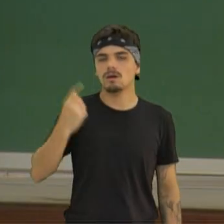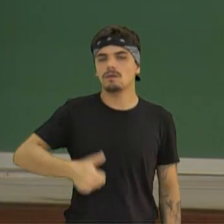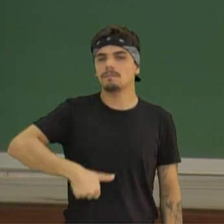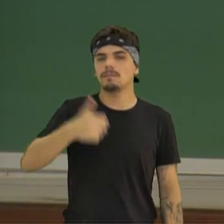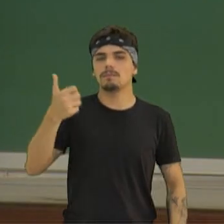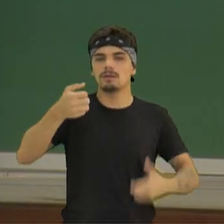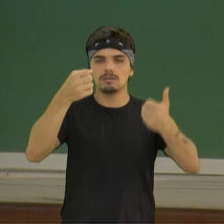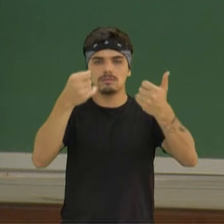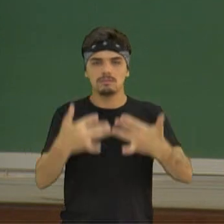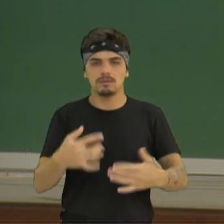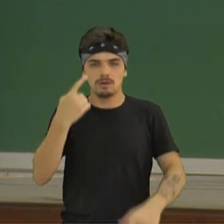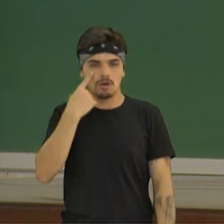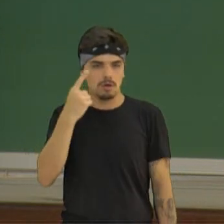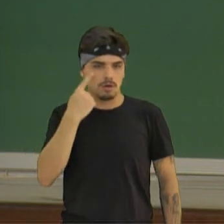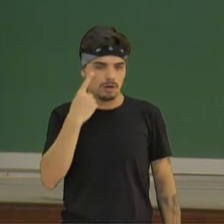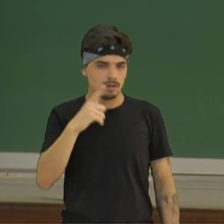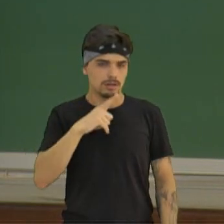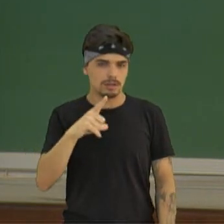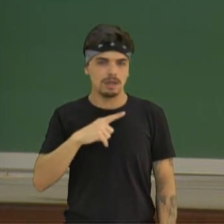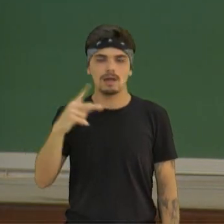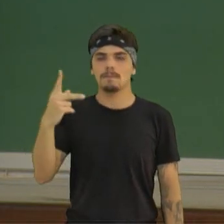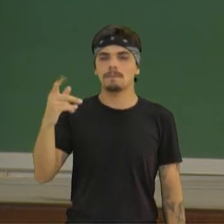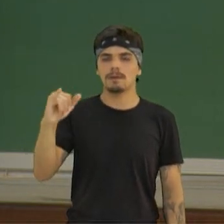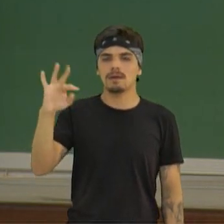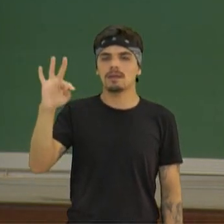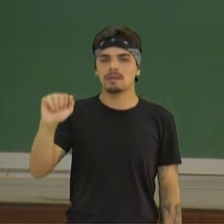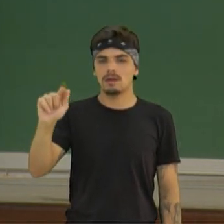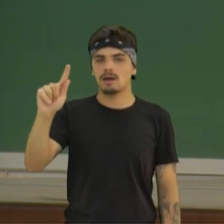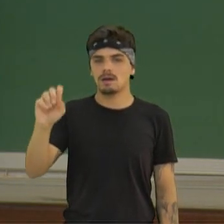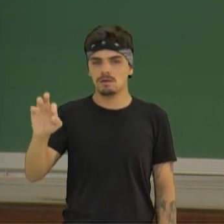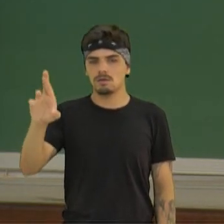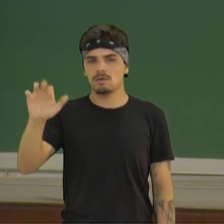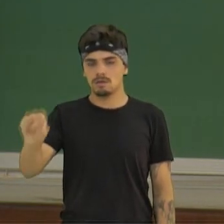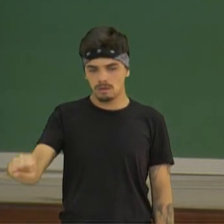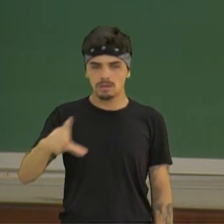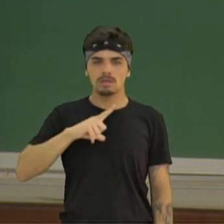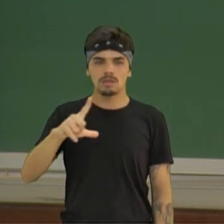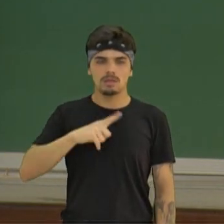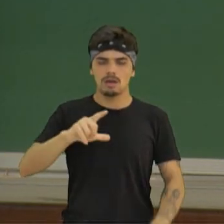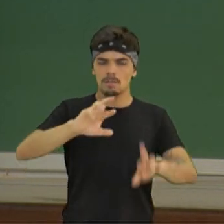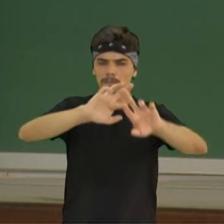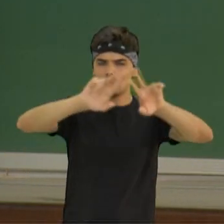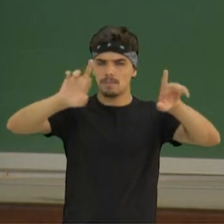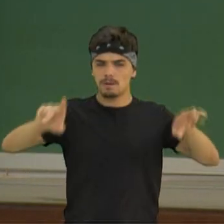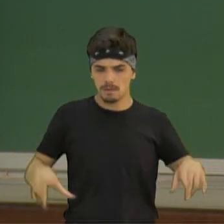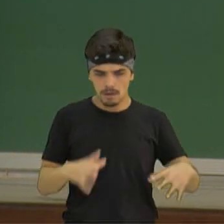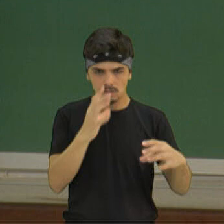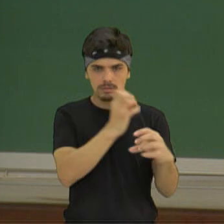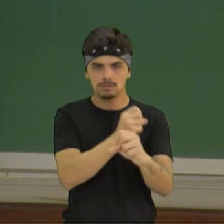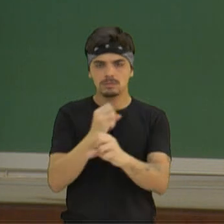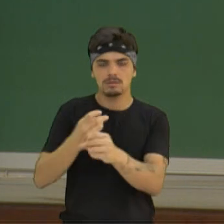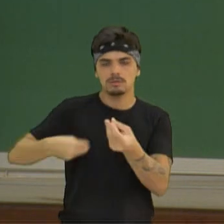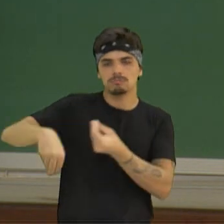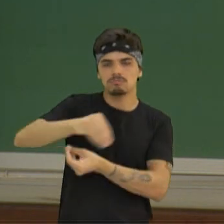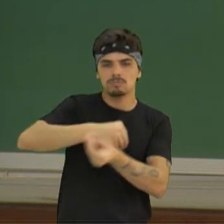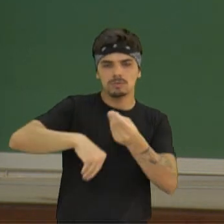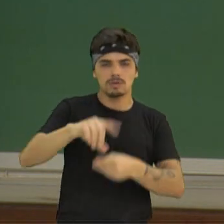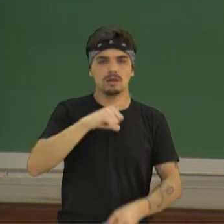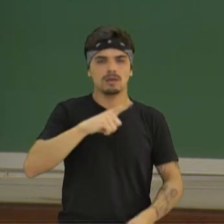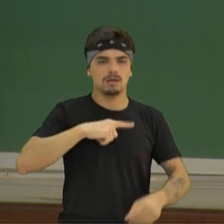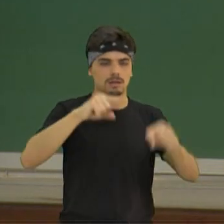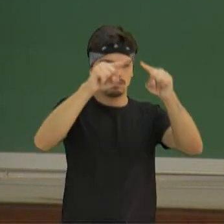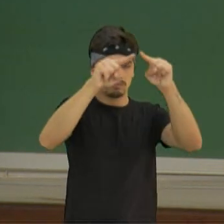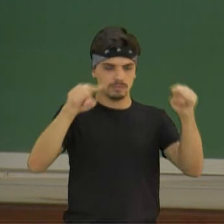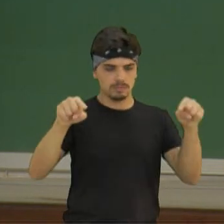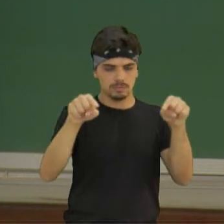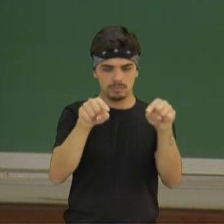sempre falo, gente, o Teorema de Pitágoras. Está em vários cálculos esse teorema, certo? Que envolve o quê? O triângulo